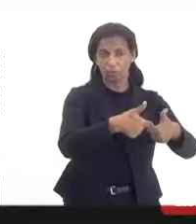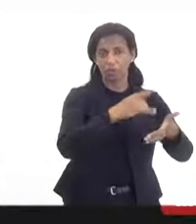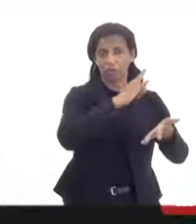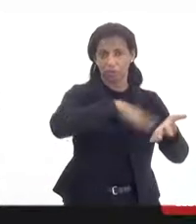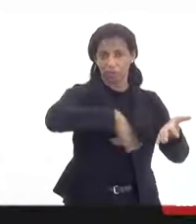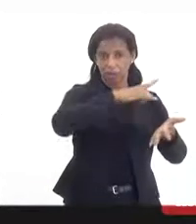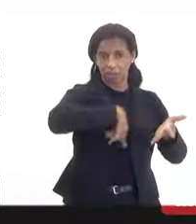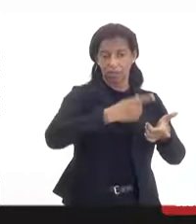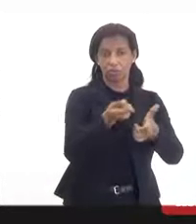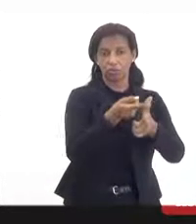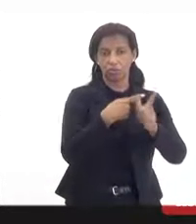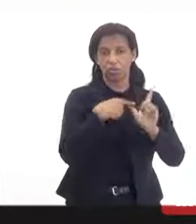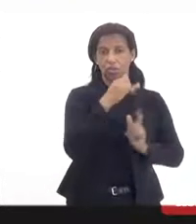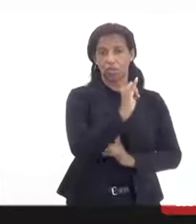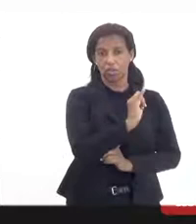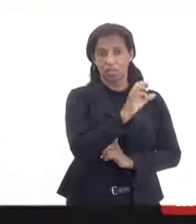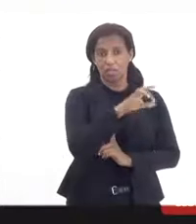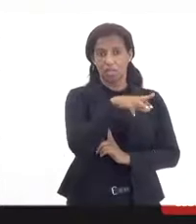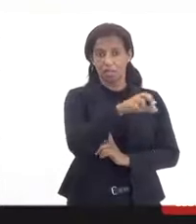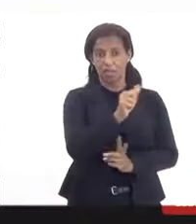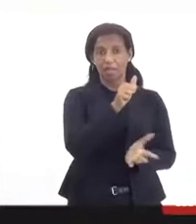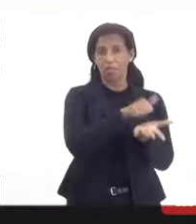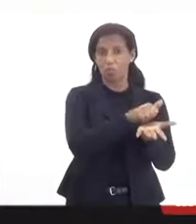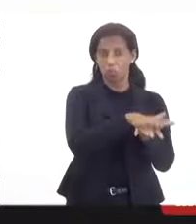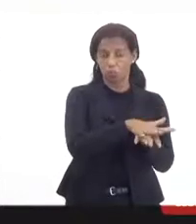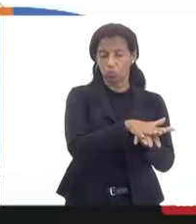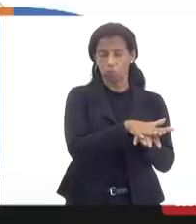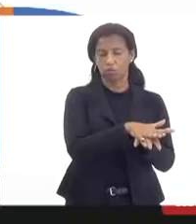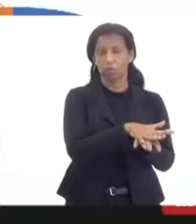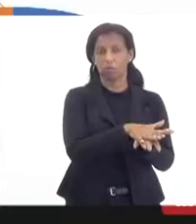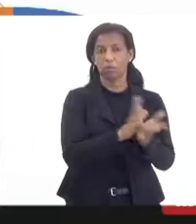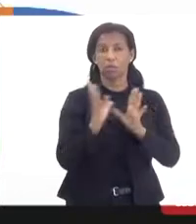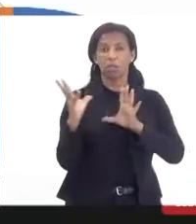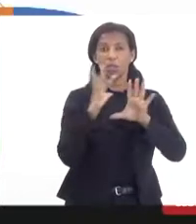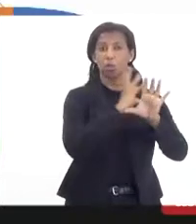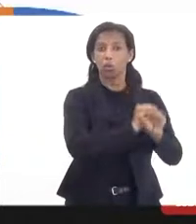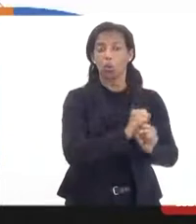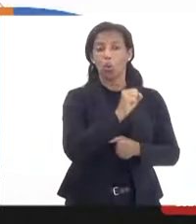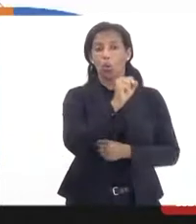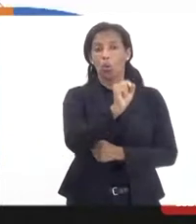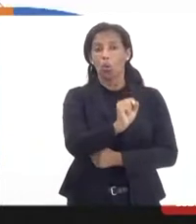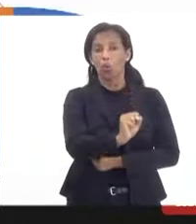certidões de dívida ativa de ICMS e multa, então, que totalizam